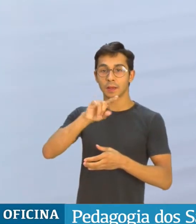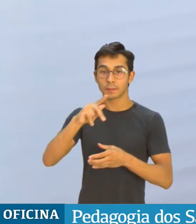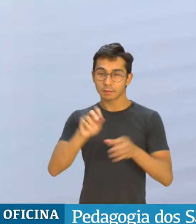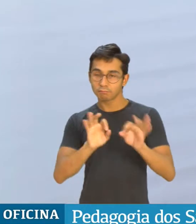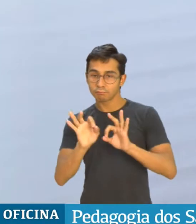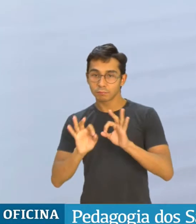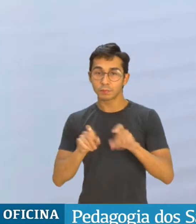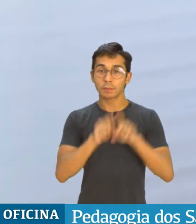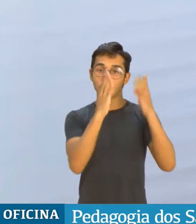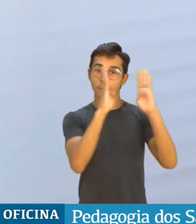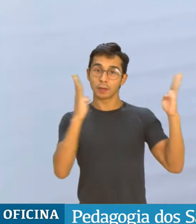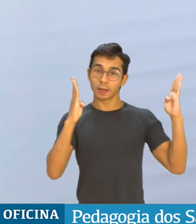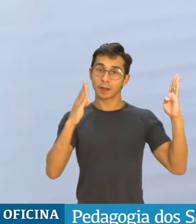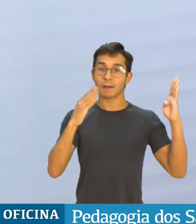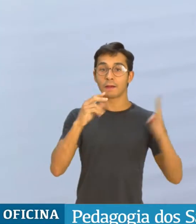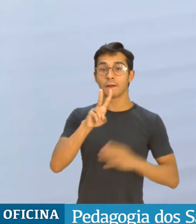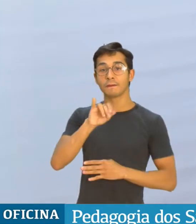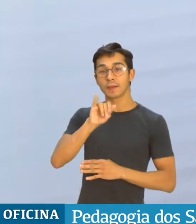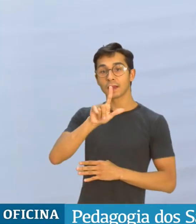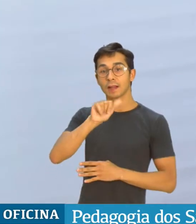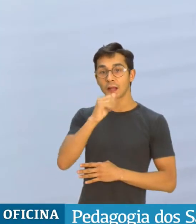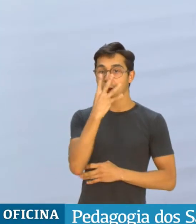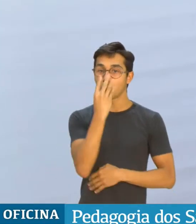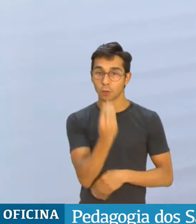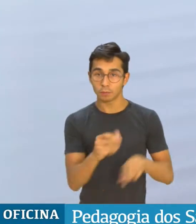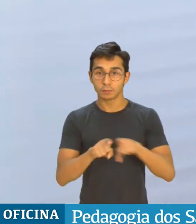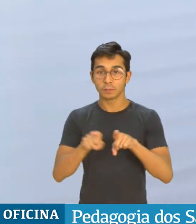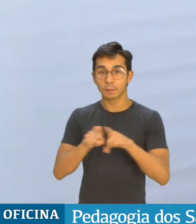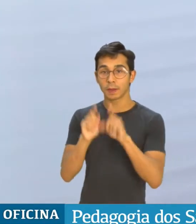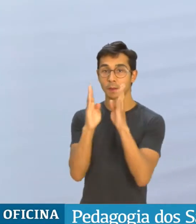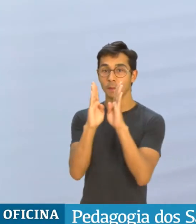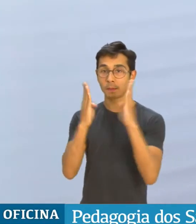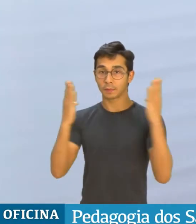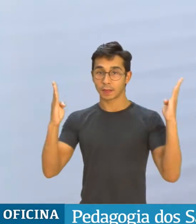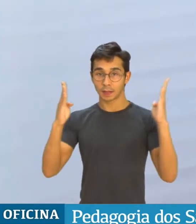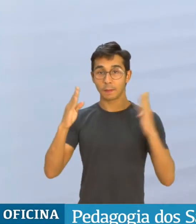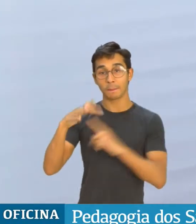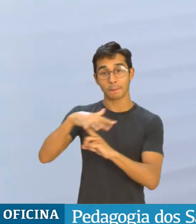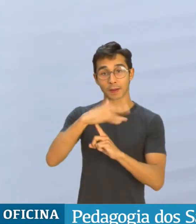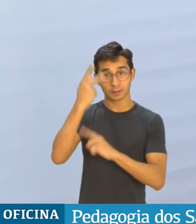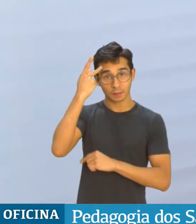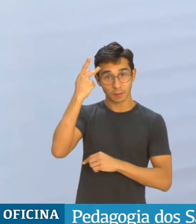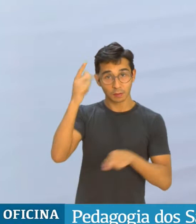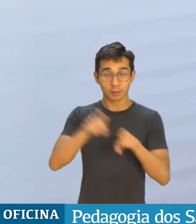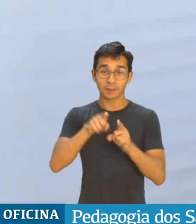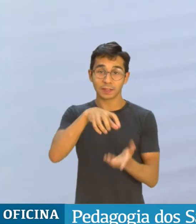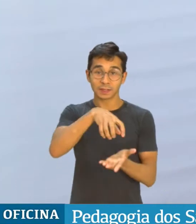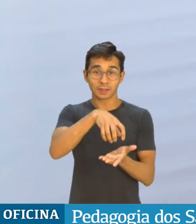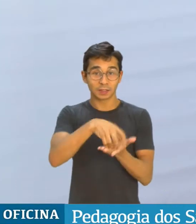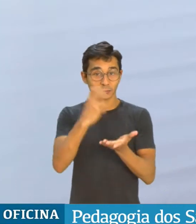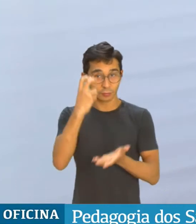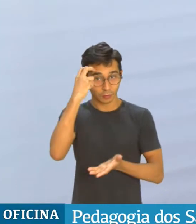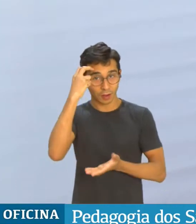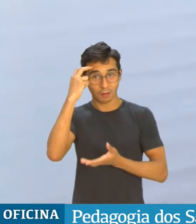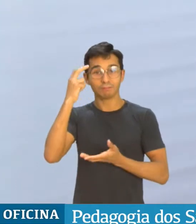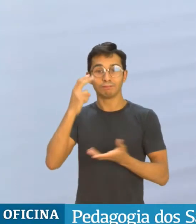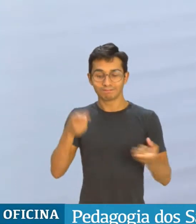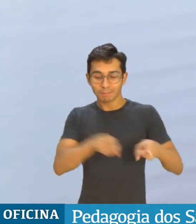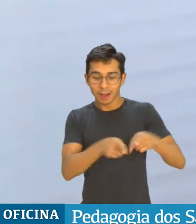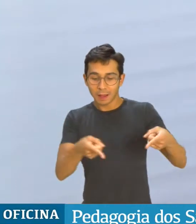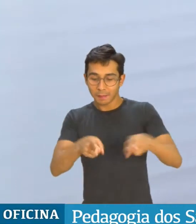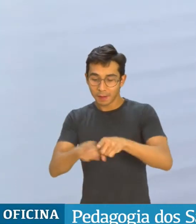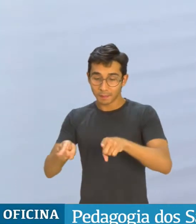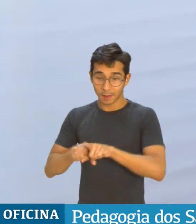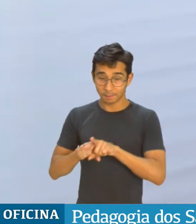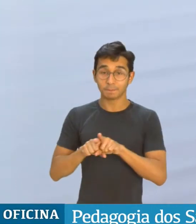Vila Lobos, da Biblioteca de São Paulo e do Centro Cultural Altos Pagano. Bom, como a gente pode perceber, o período de